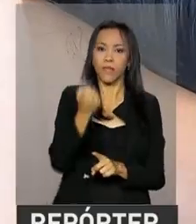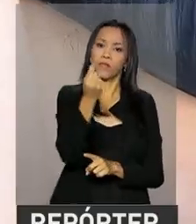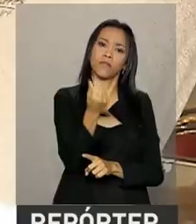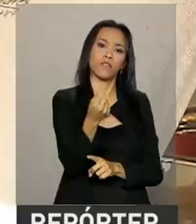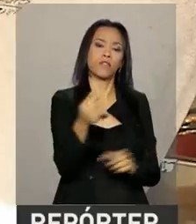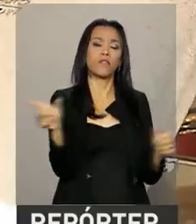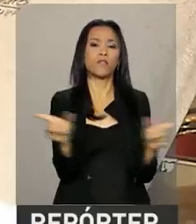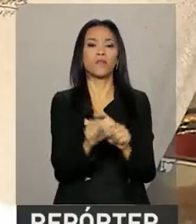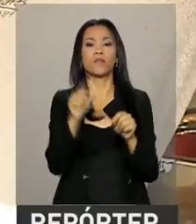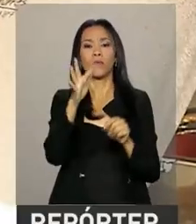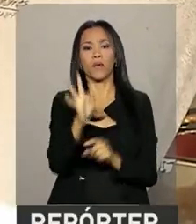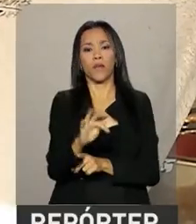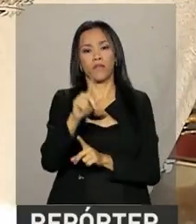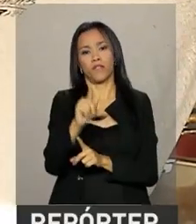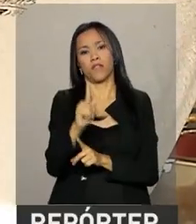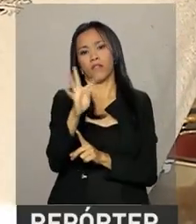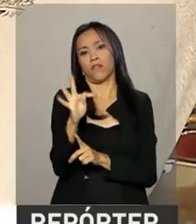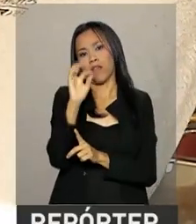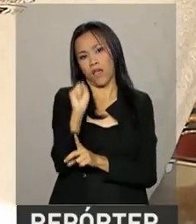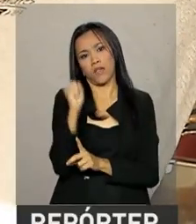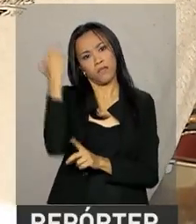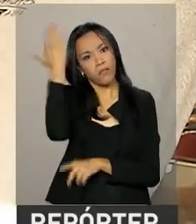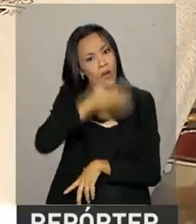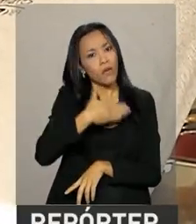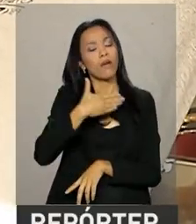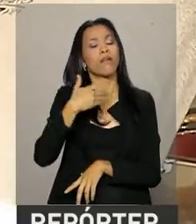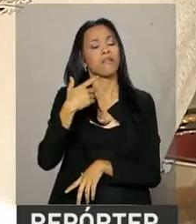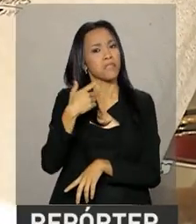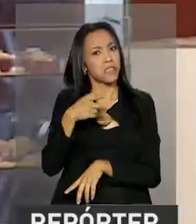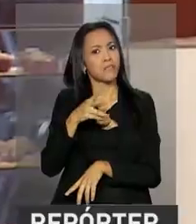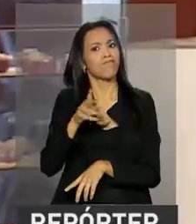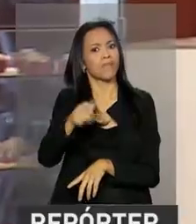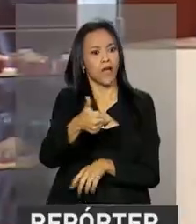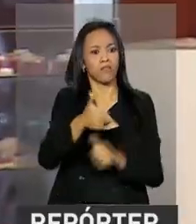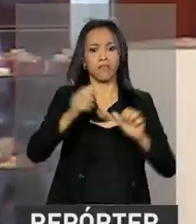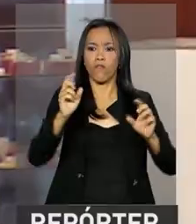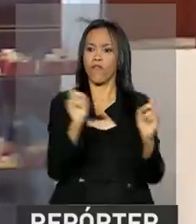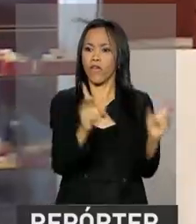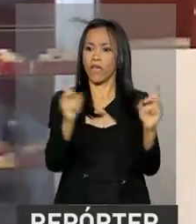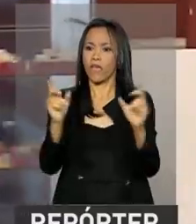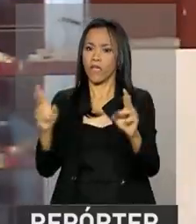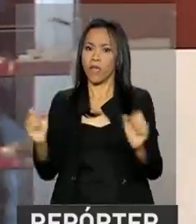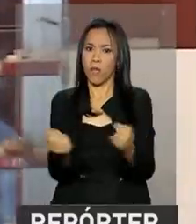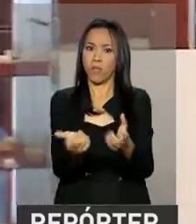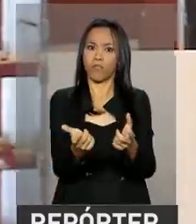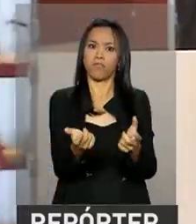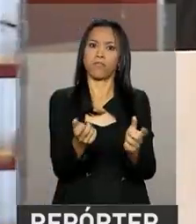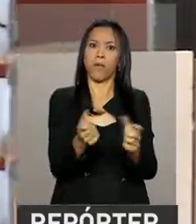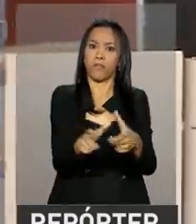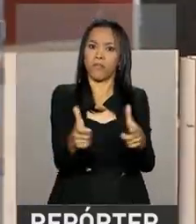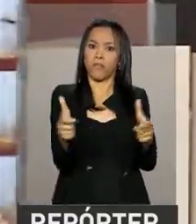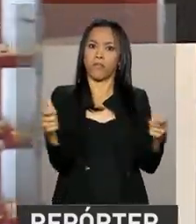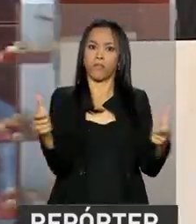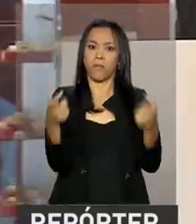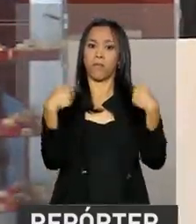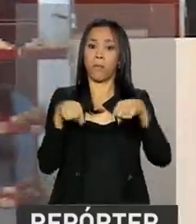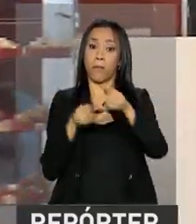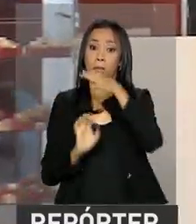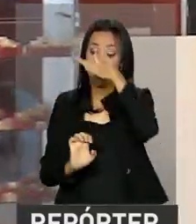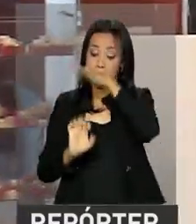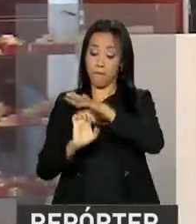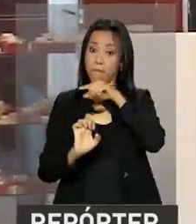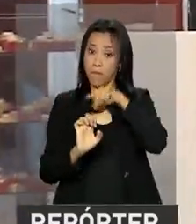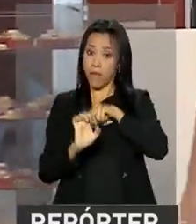FGTS, já vem mostrando resultado nas vendas. Segundo a Serasa Experian, empresa que